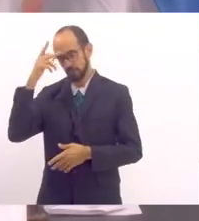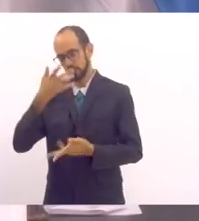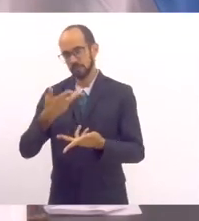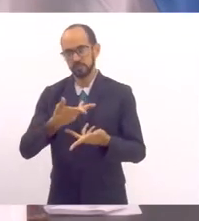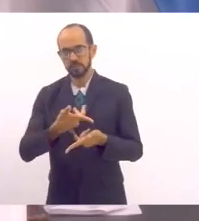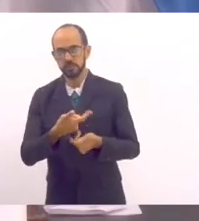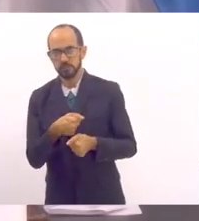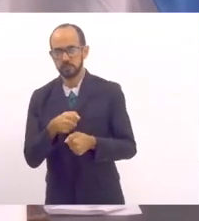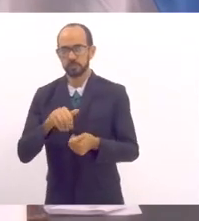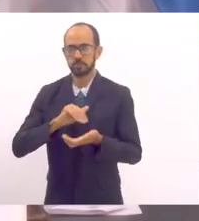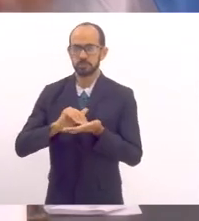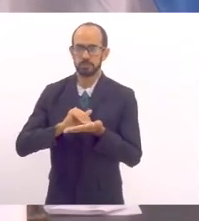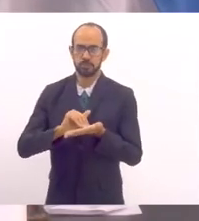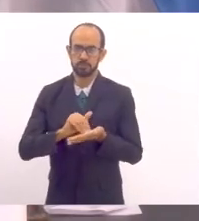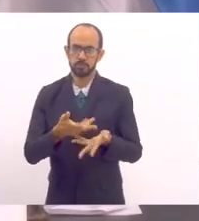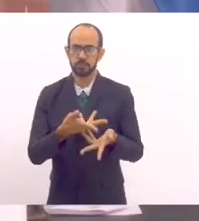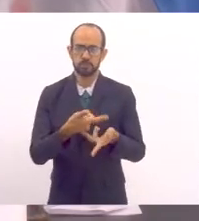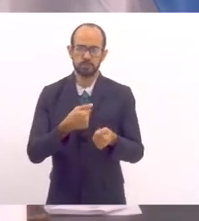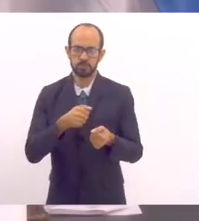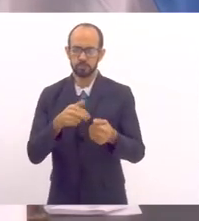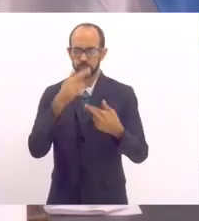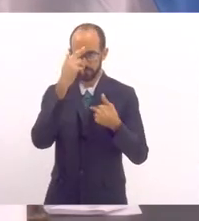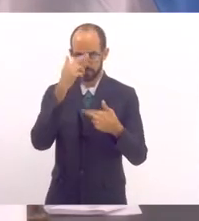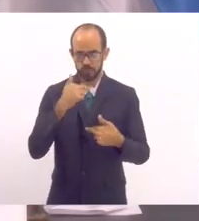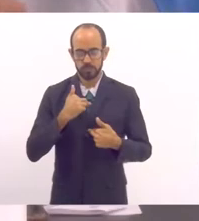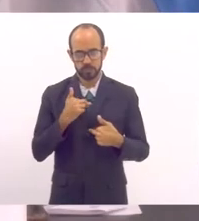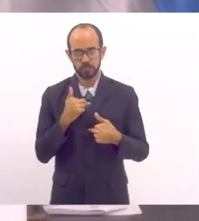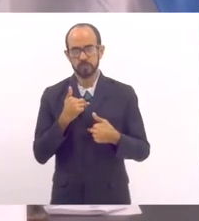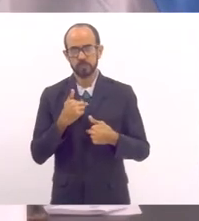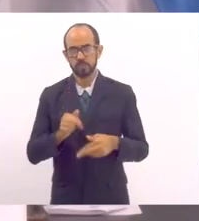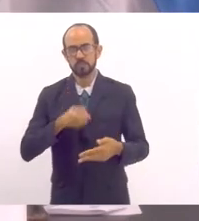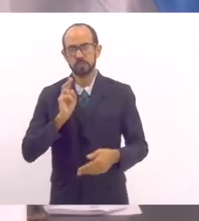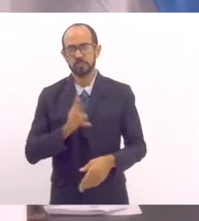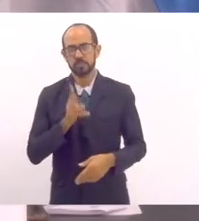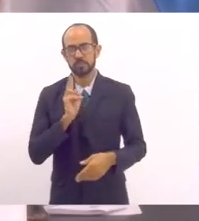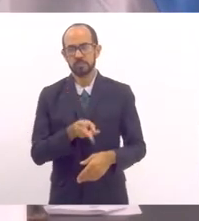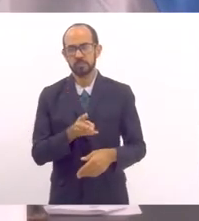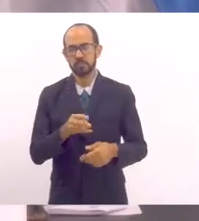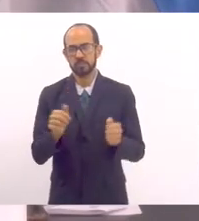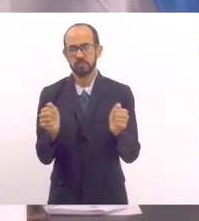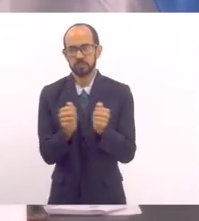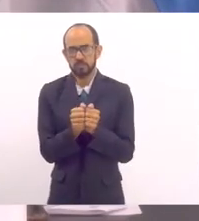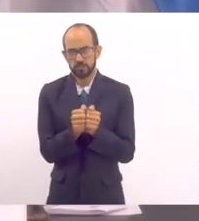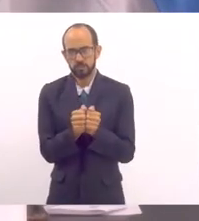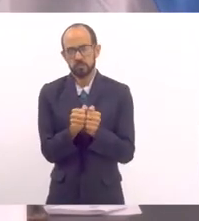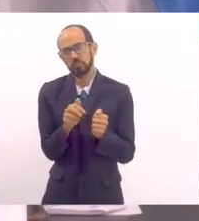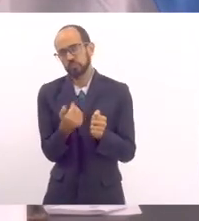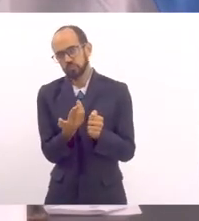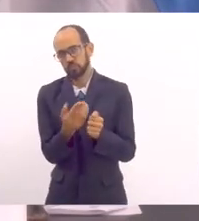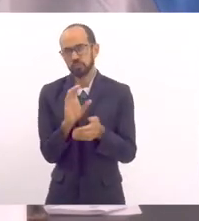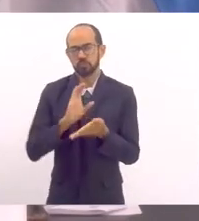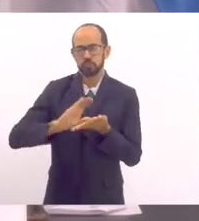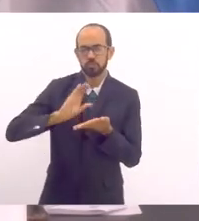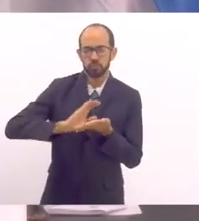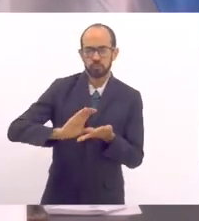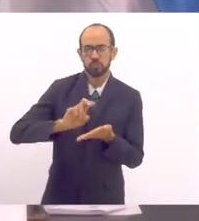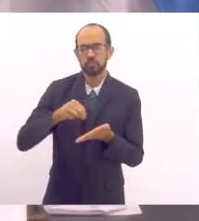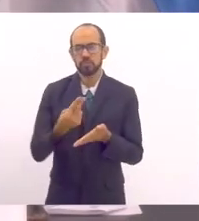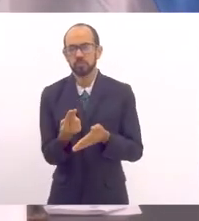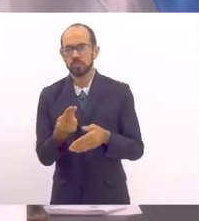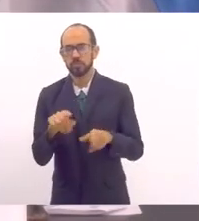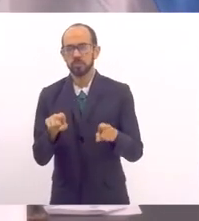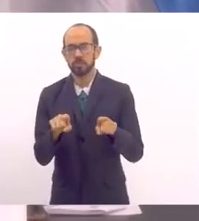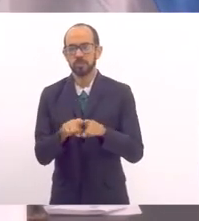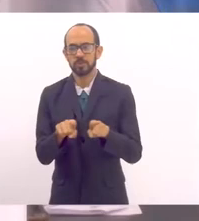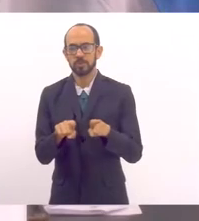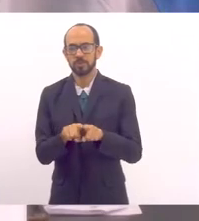secretário incrível, que me trata com todo o respeito. Todas as vezes que estamos juntos, seja no Conselho de Turismo, no Conselho de